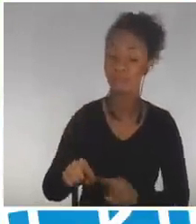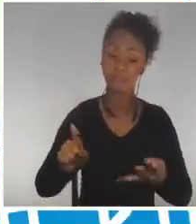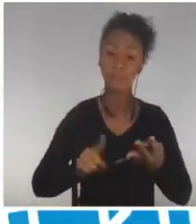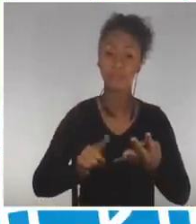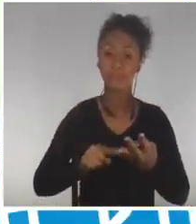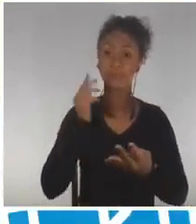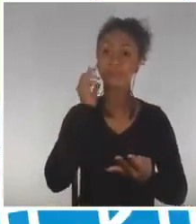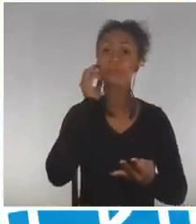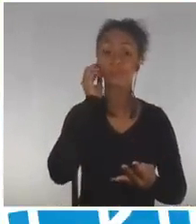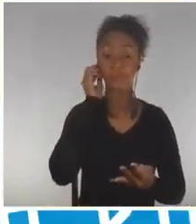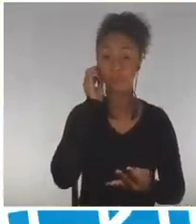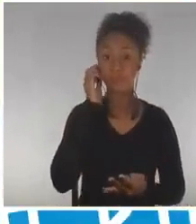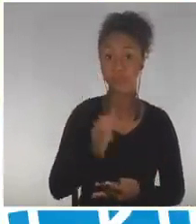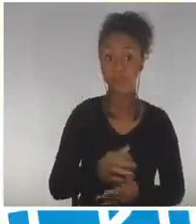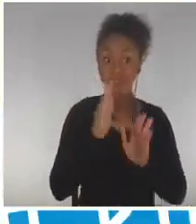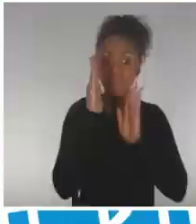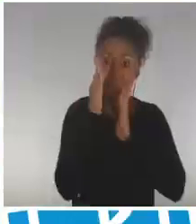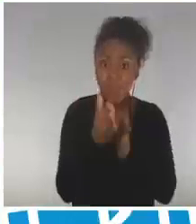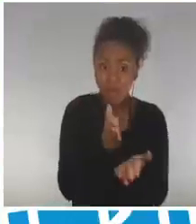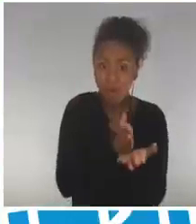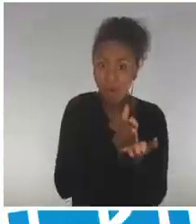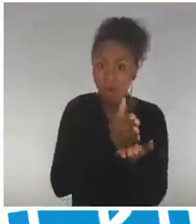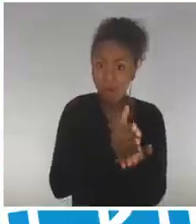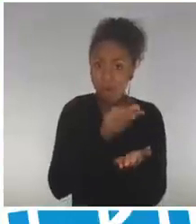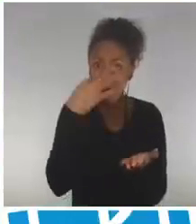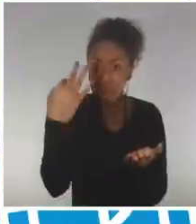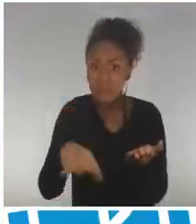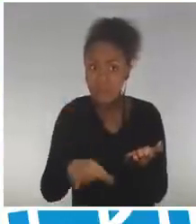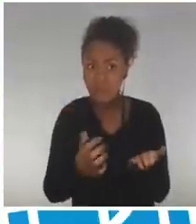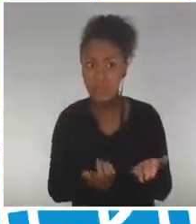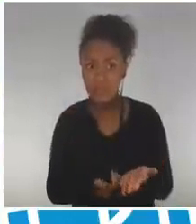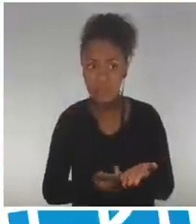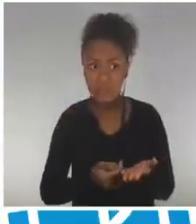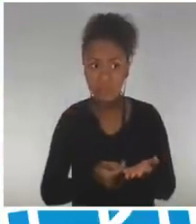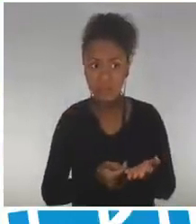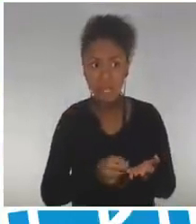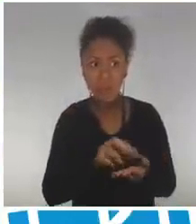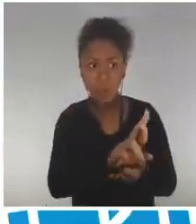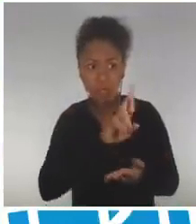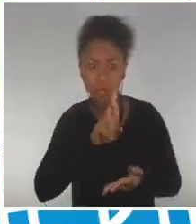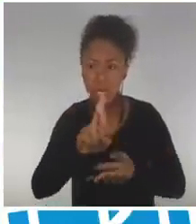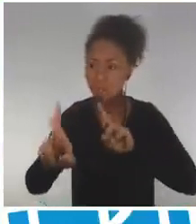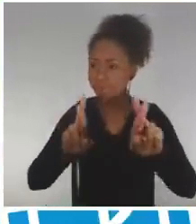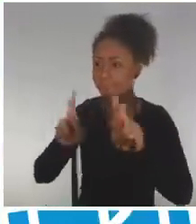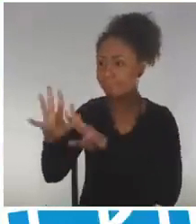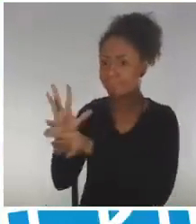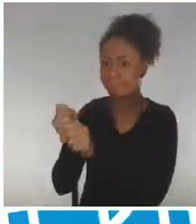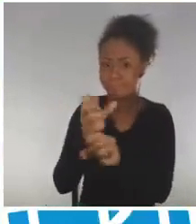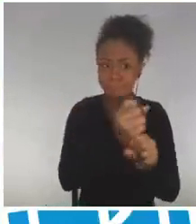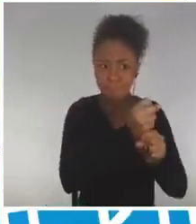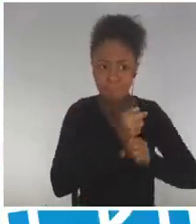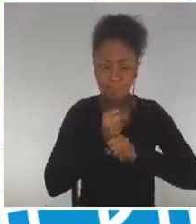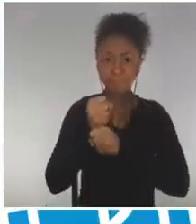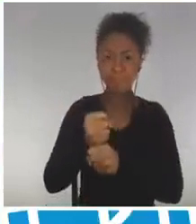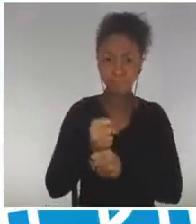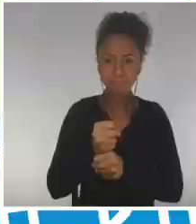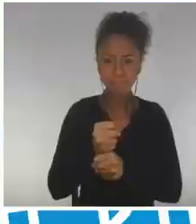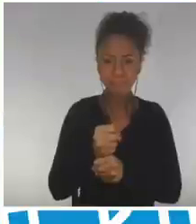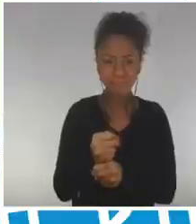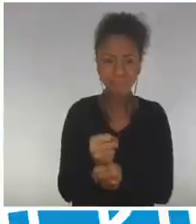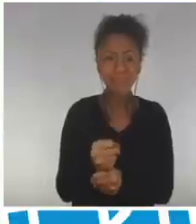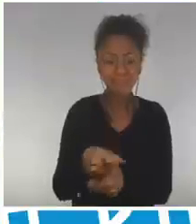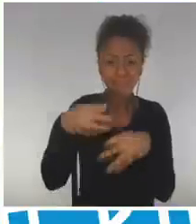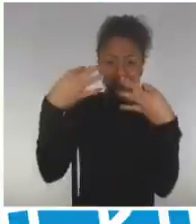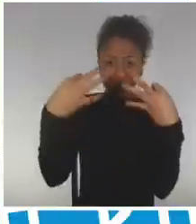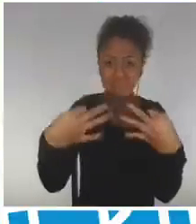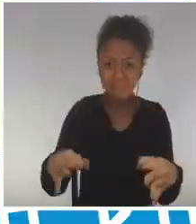desses resultados. Se, de fato, eles vão ser capazes de extrair informações que serão fidedignas ao que foi trabalhado